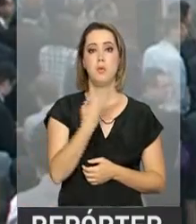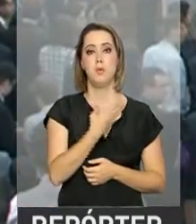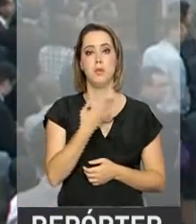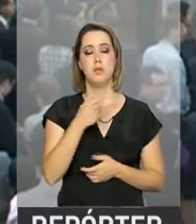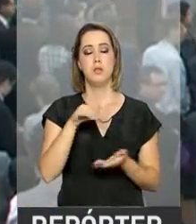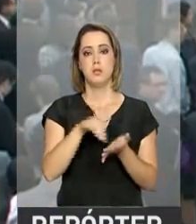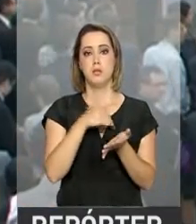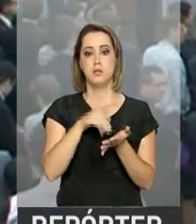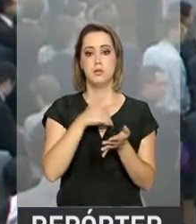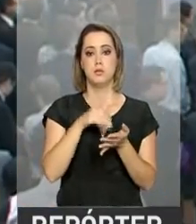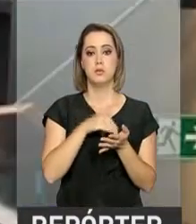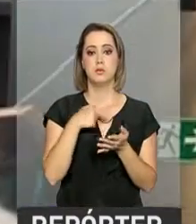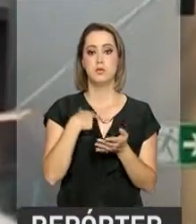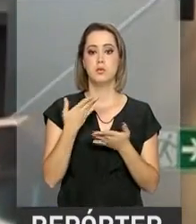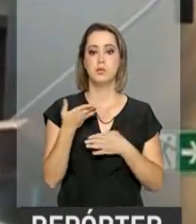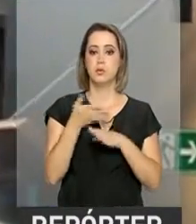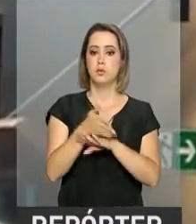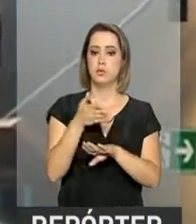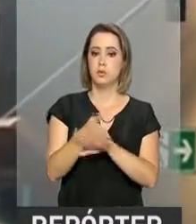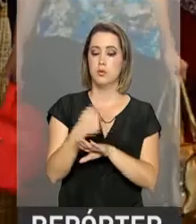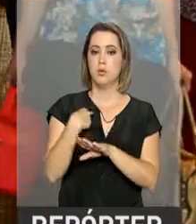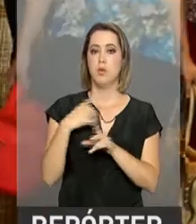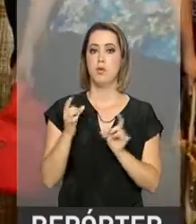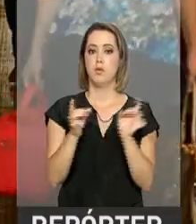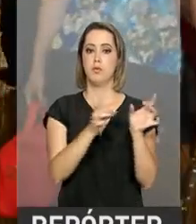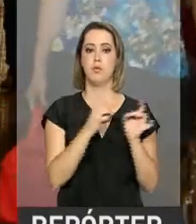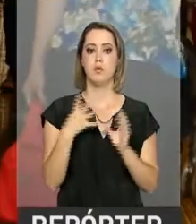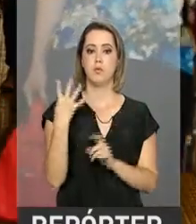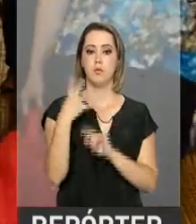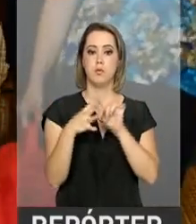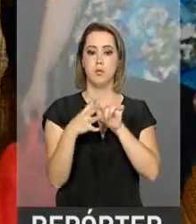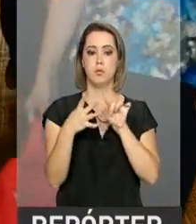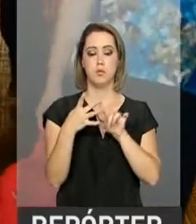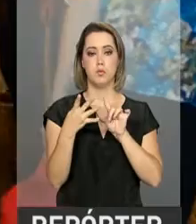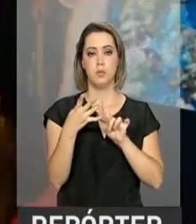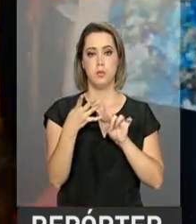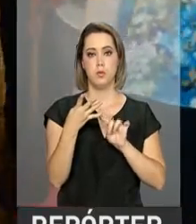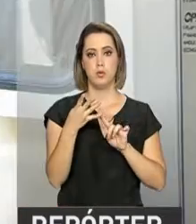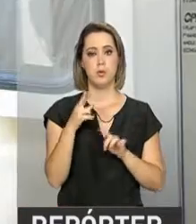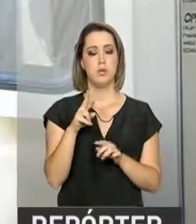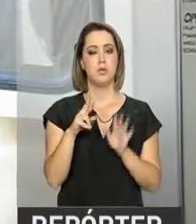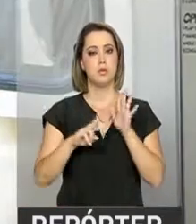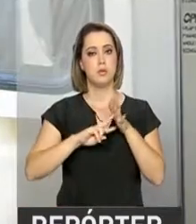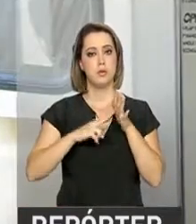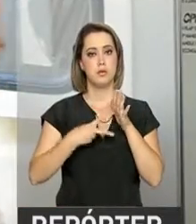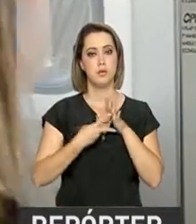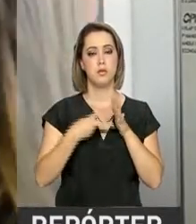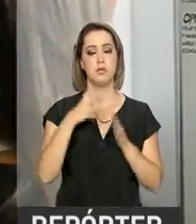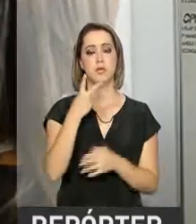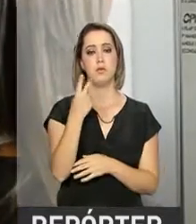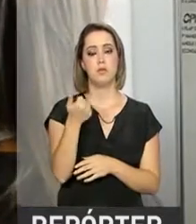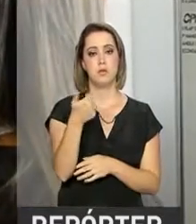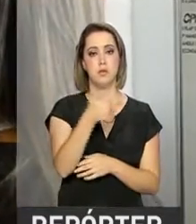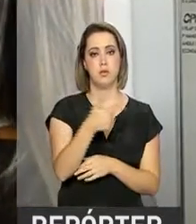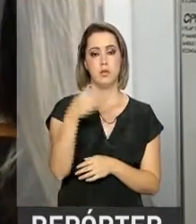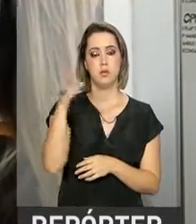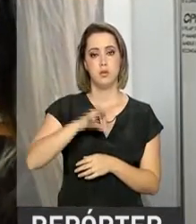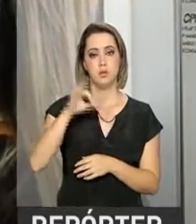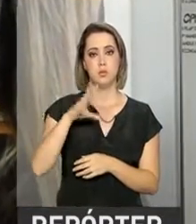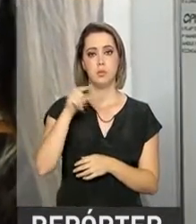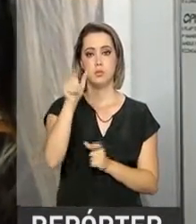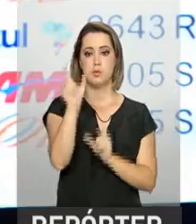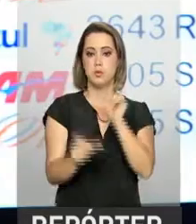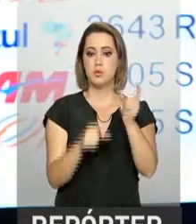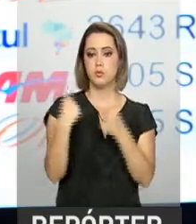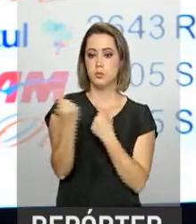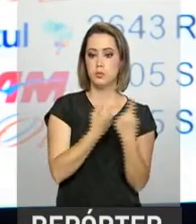participou do leilão na bovespa em são paulo os quatro terminais respondem por quase 12 por cento dos passageiros que circulam no